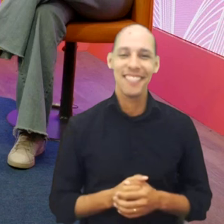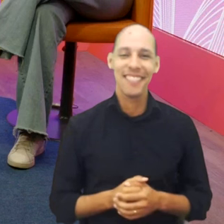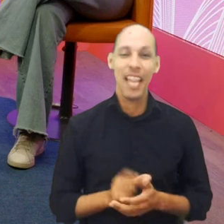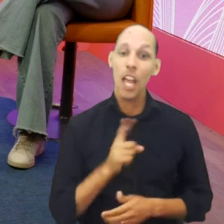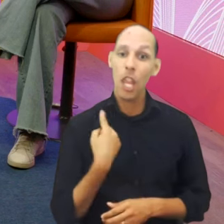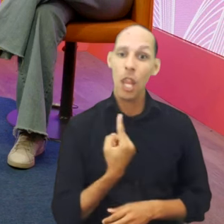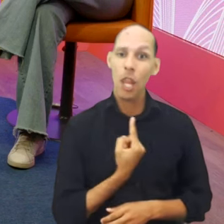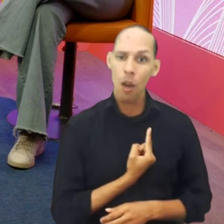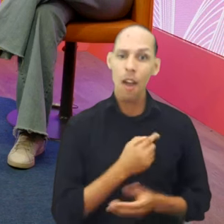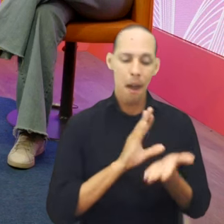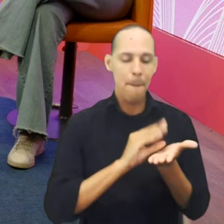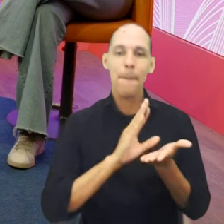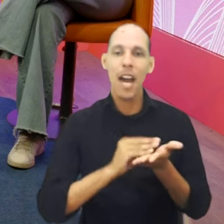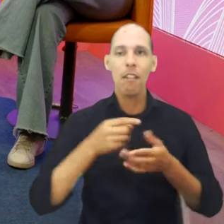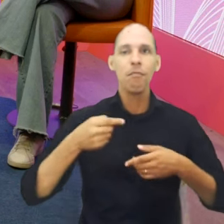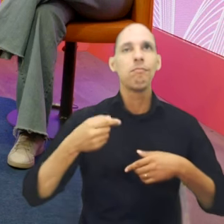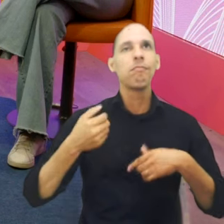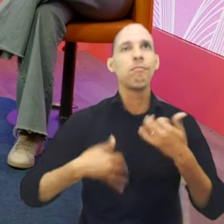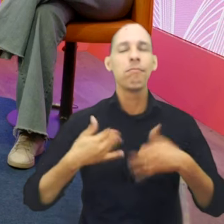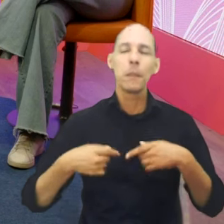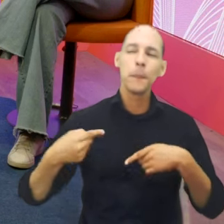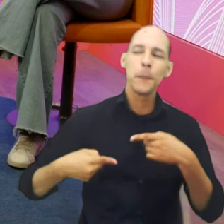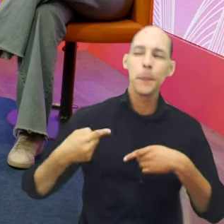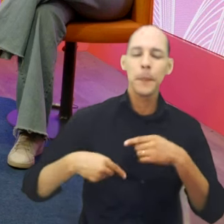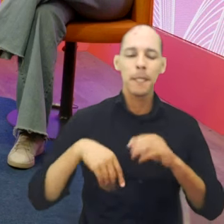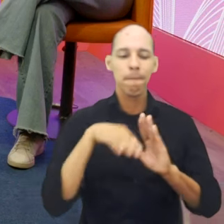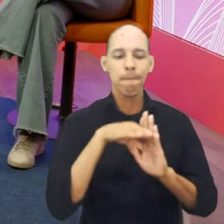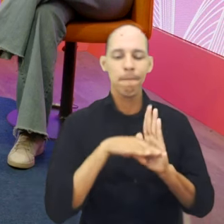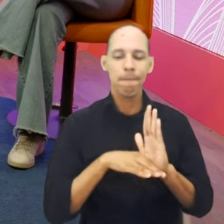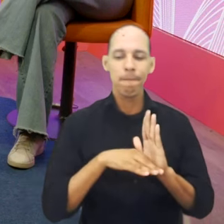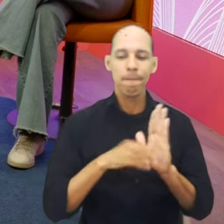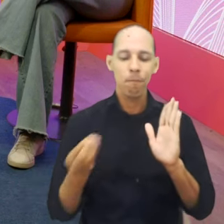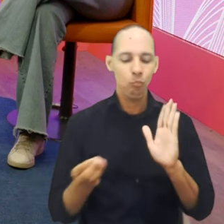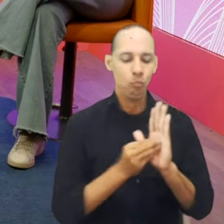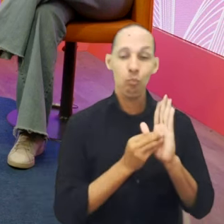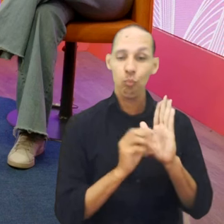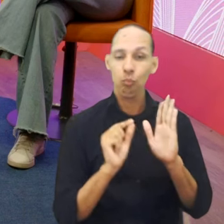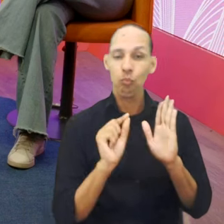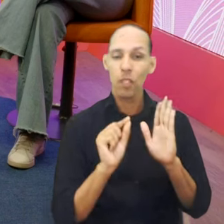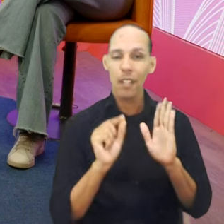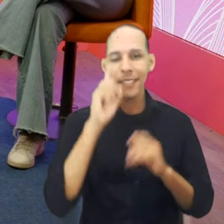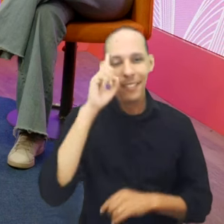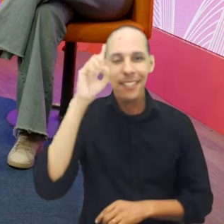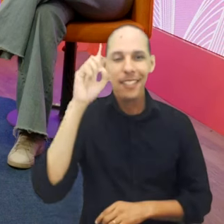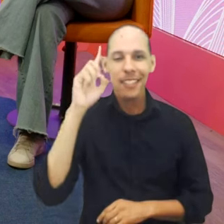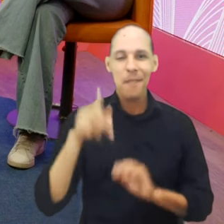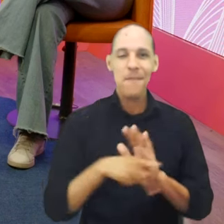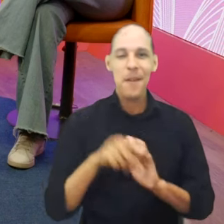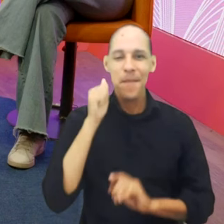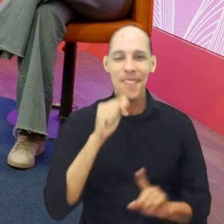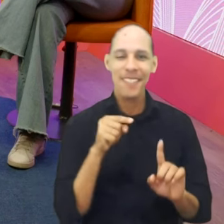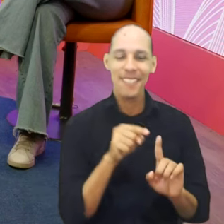né, discutindo a pauta desse programa, a gente colocou muito essa questão do Dia da Mulher,